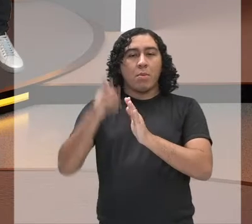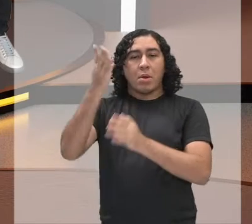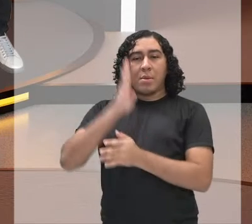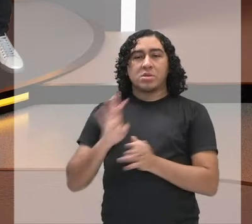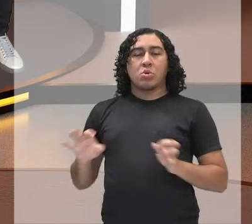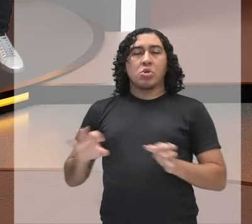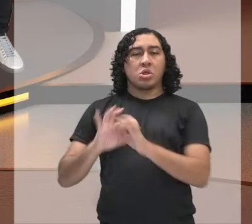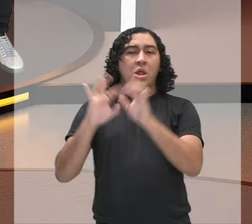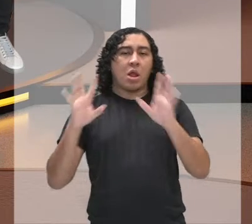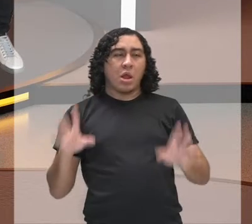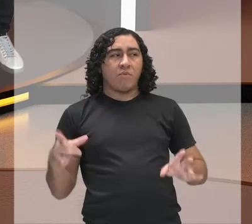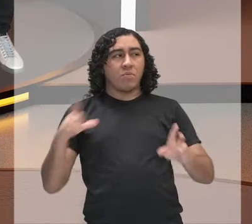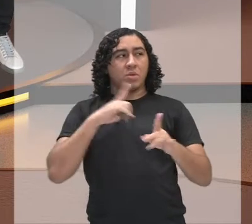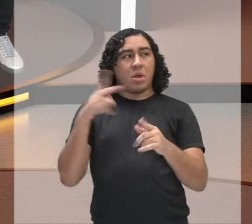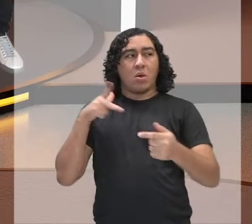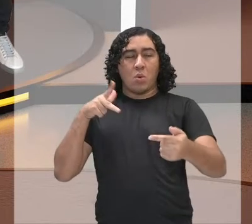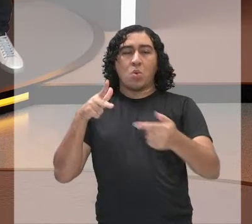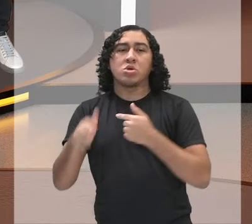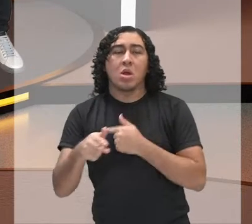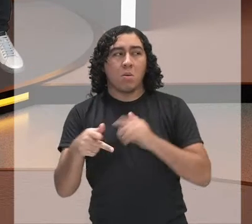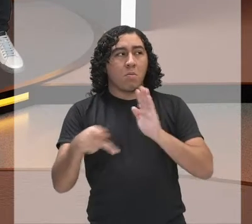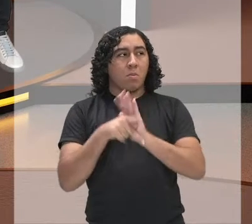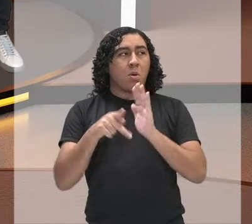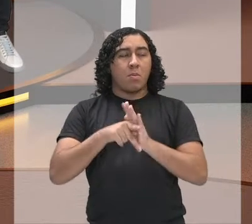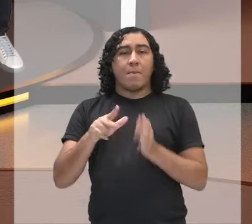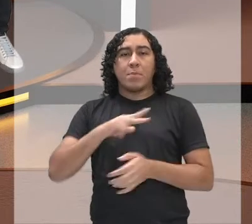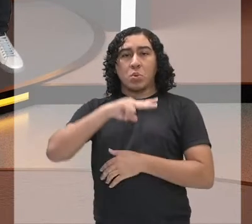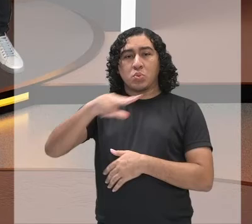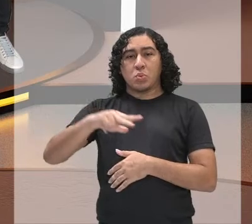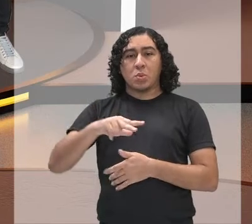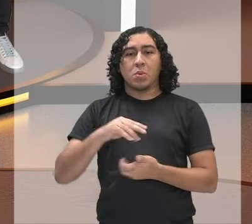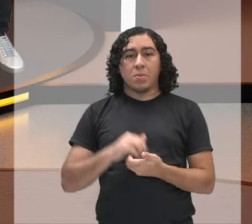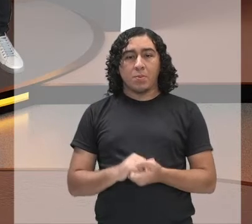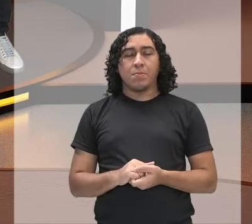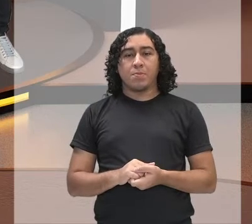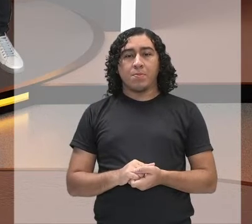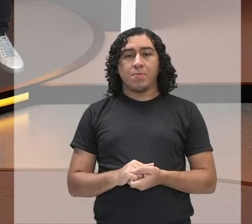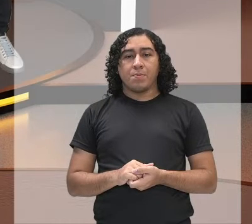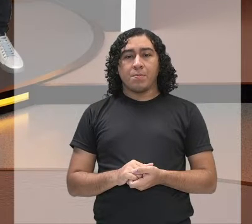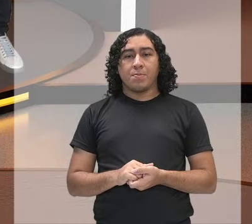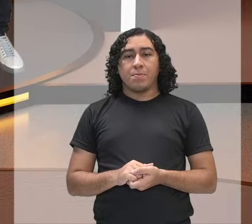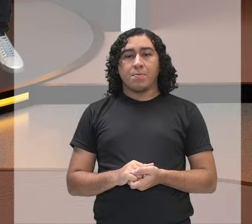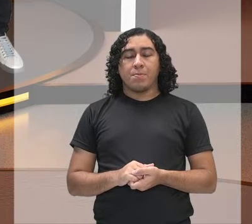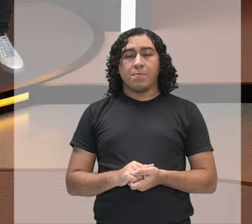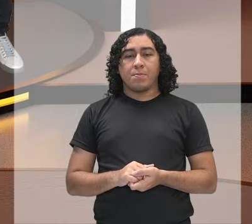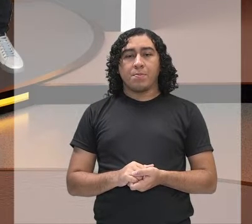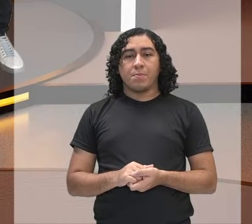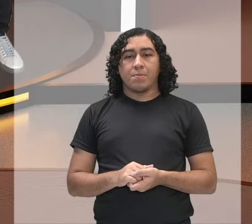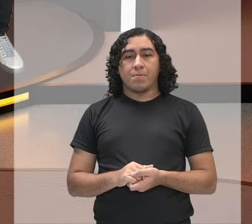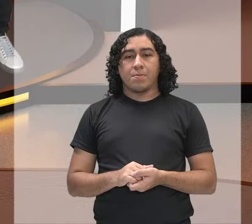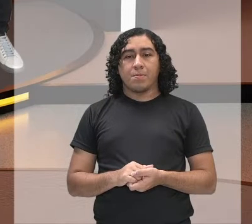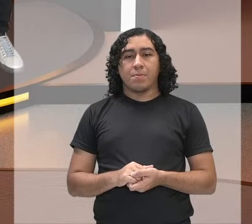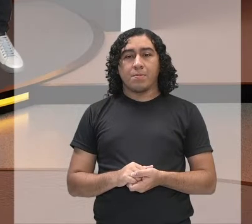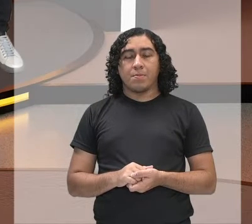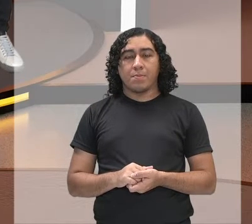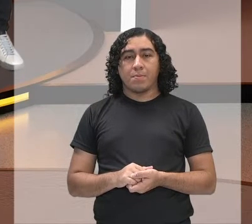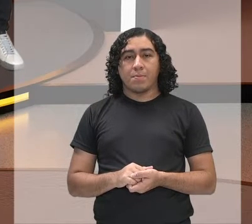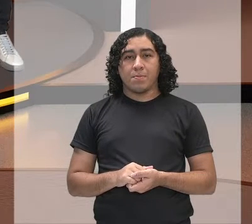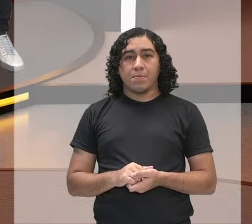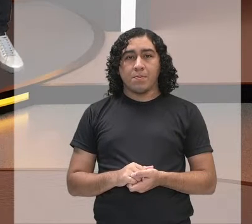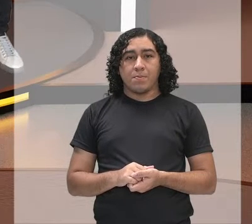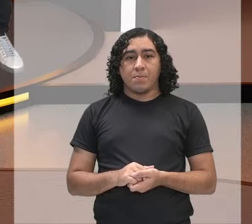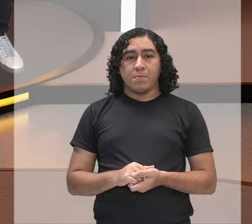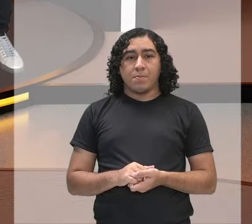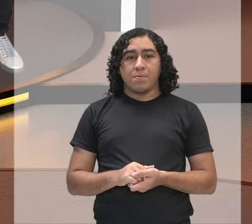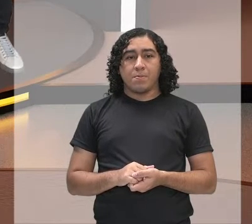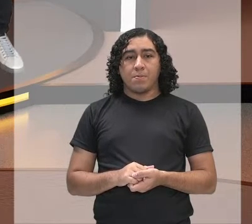né, cortar os laços, aí os cordões umbilicais de Portugal com Portugal, para que